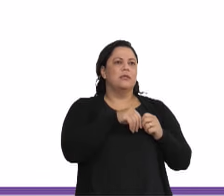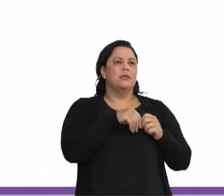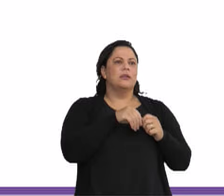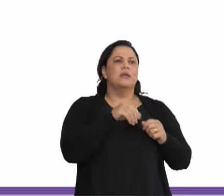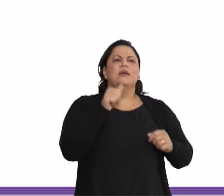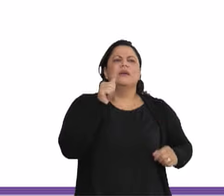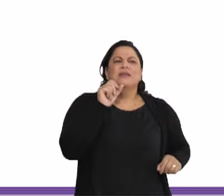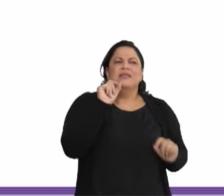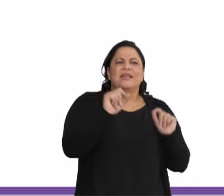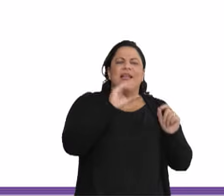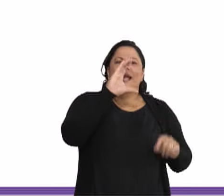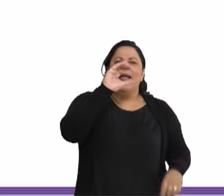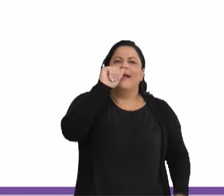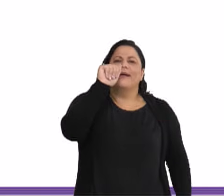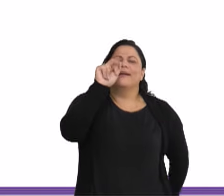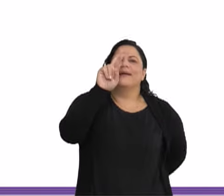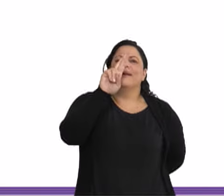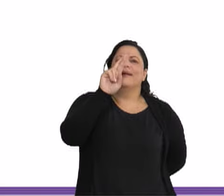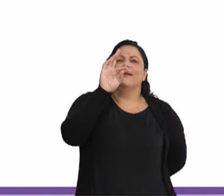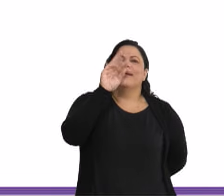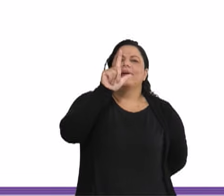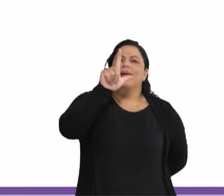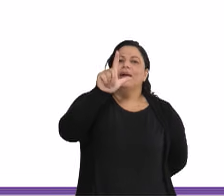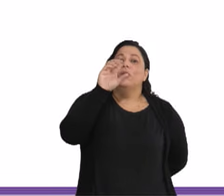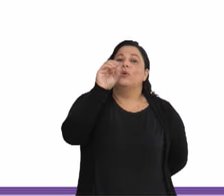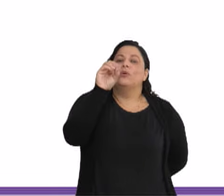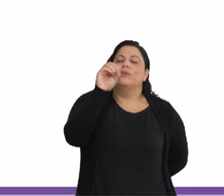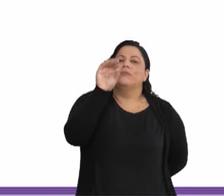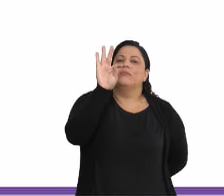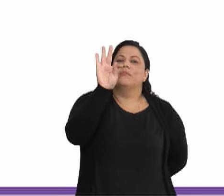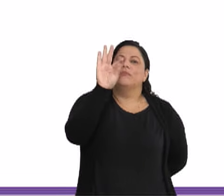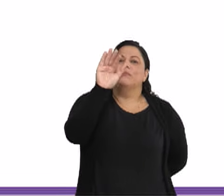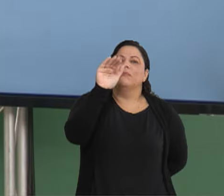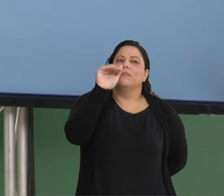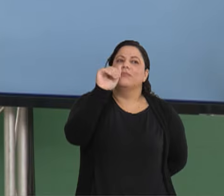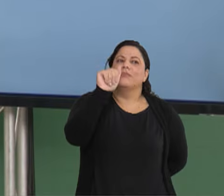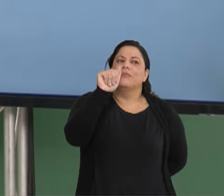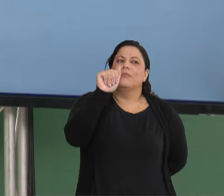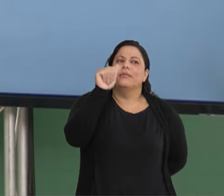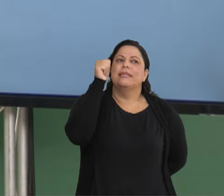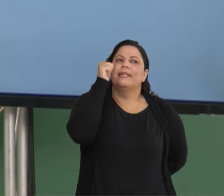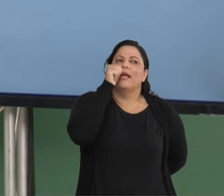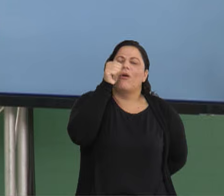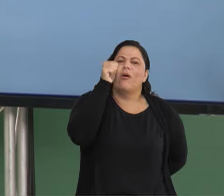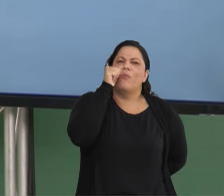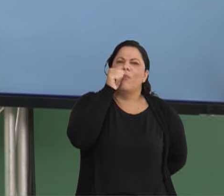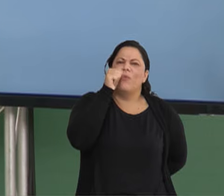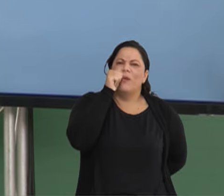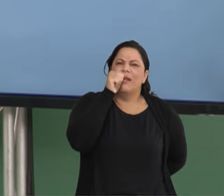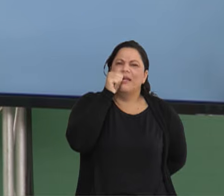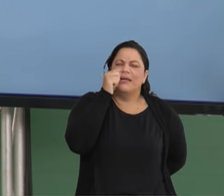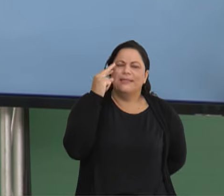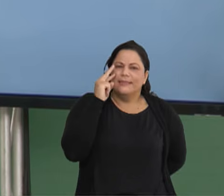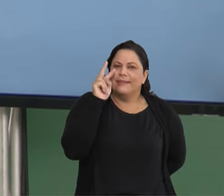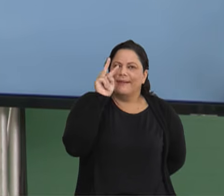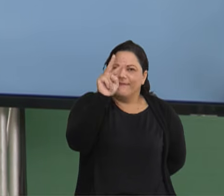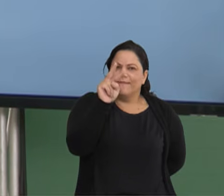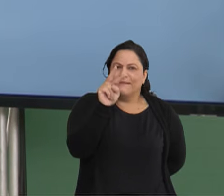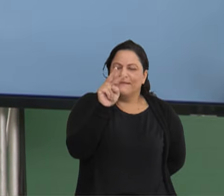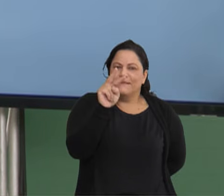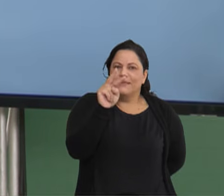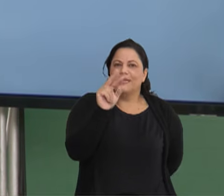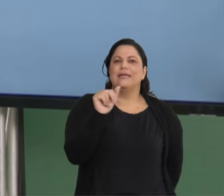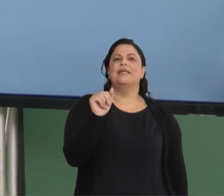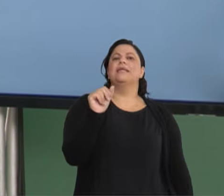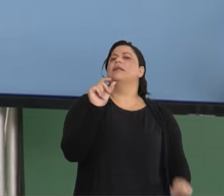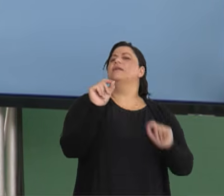Carlota Pereira de Queiroz. Isso. Ela está bem aqui na tua imagem, a Carlota Pereira de Queiroz.